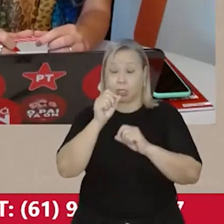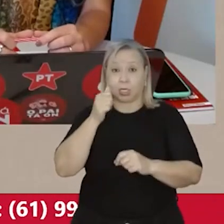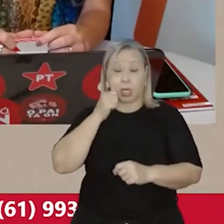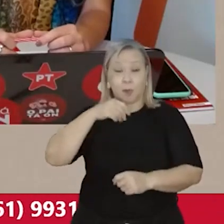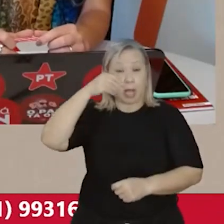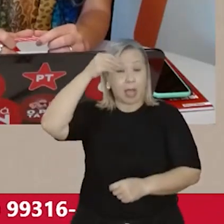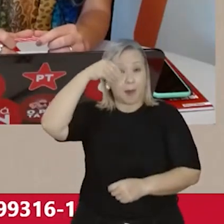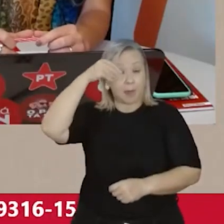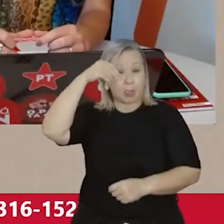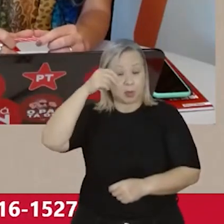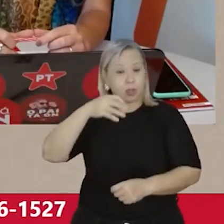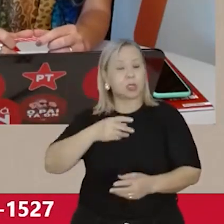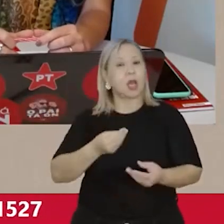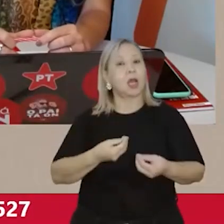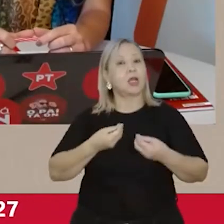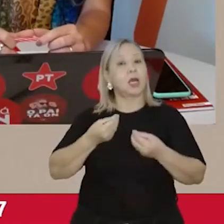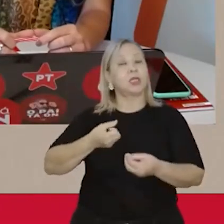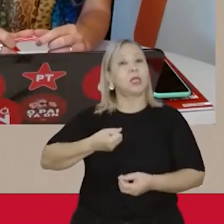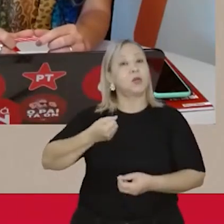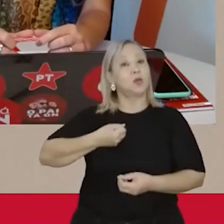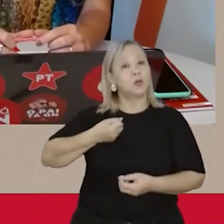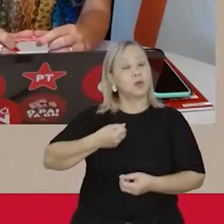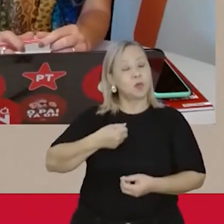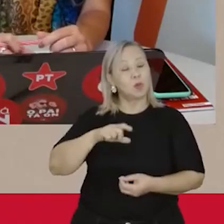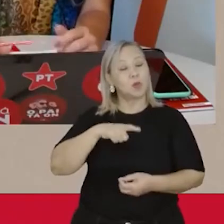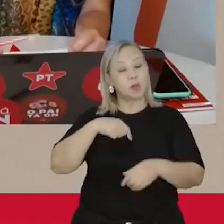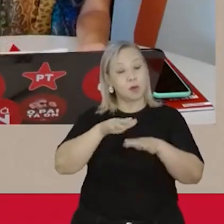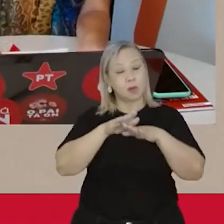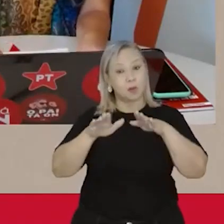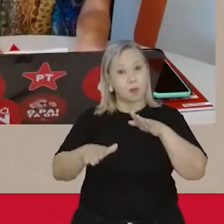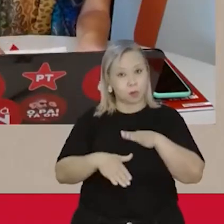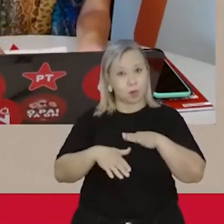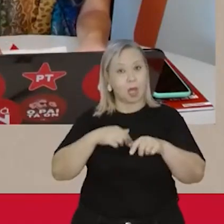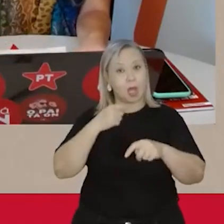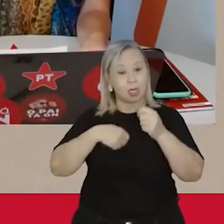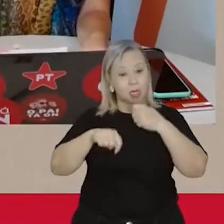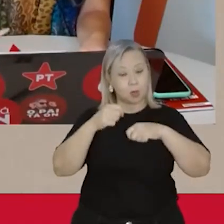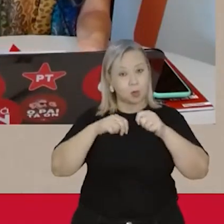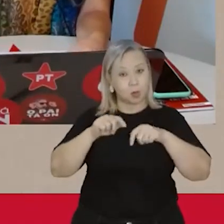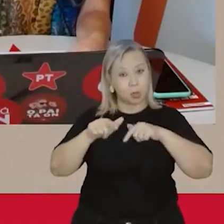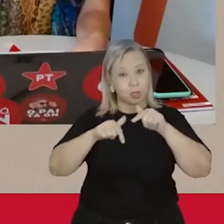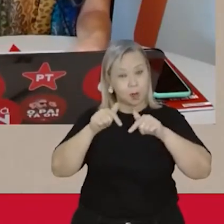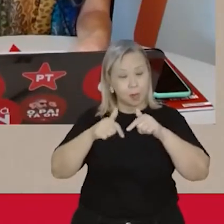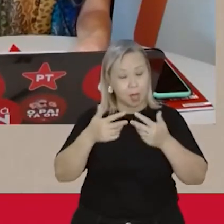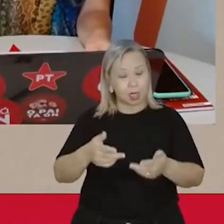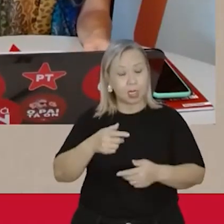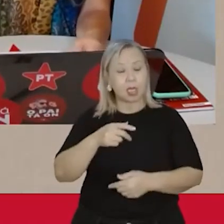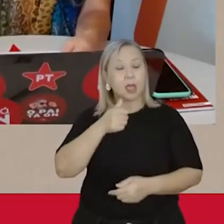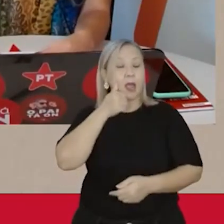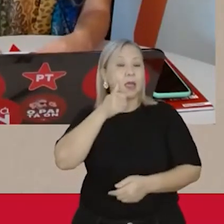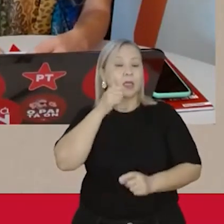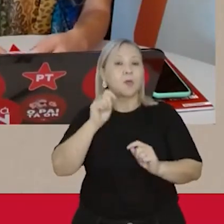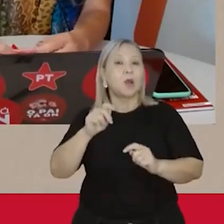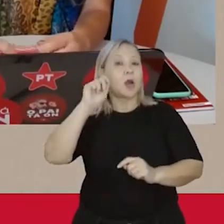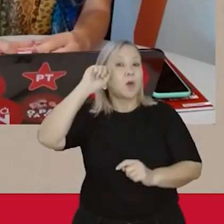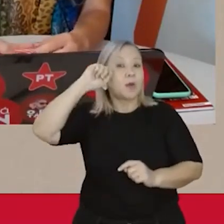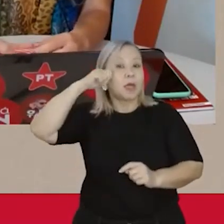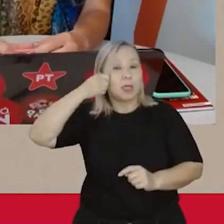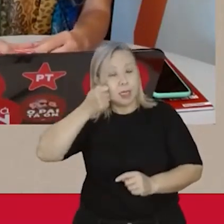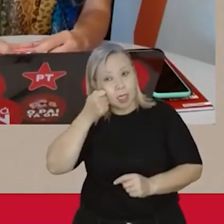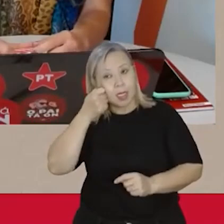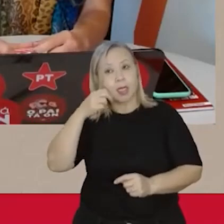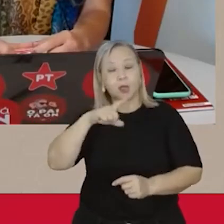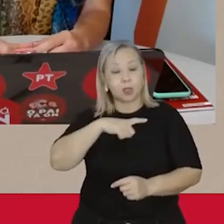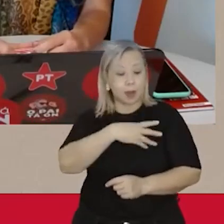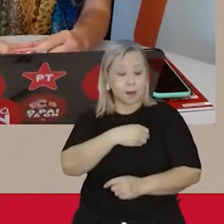dar os números mostrando que é o oposto, existe uma desigualdade no mercado de trabalho, esta mulher, quando ela é negra, quando ela tem